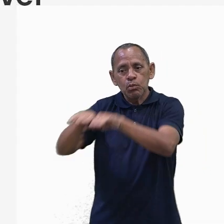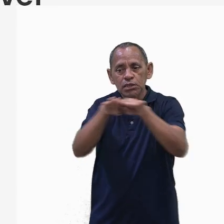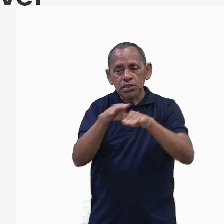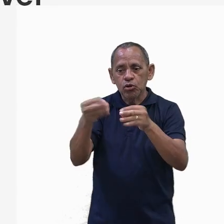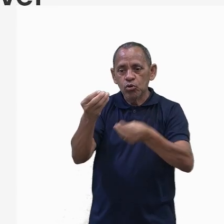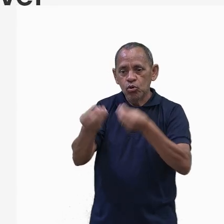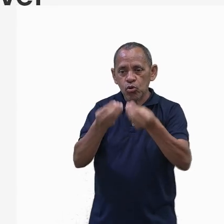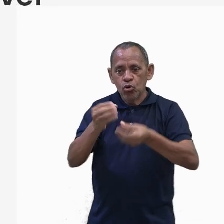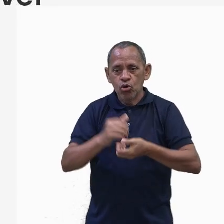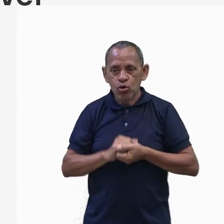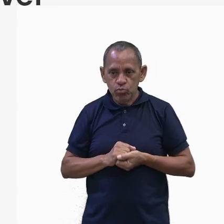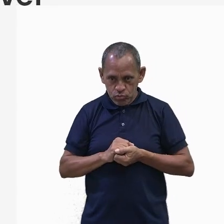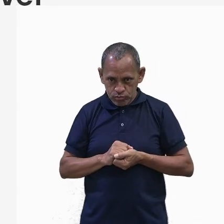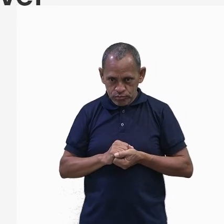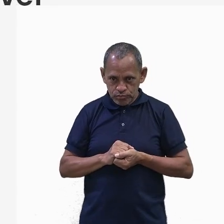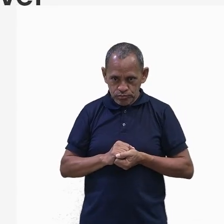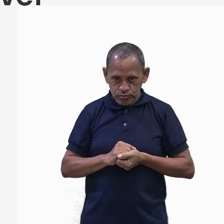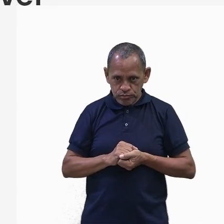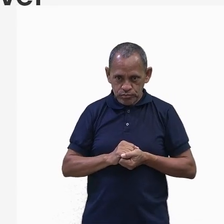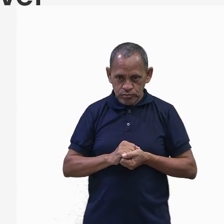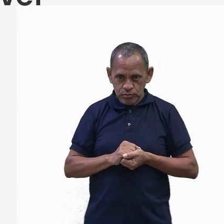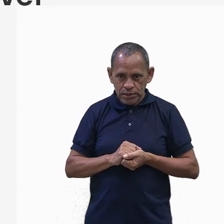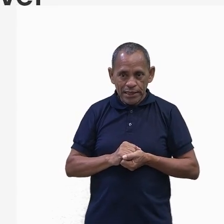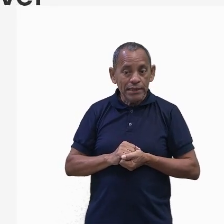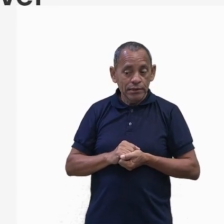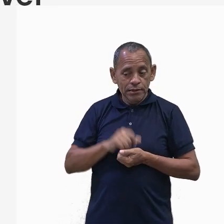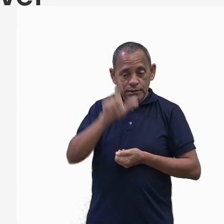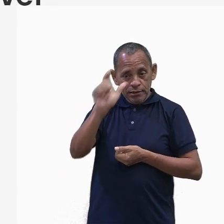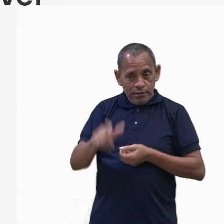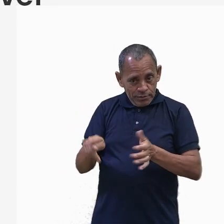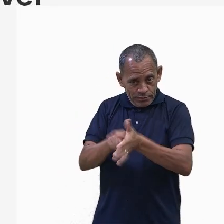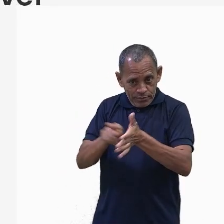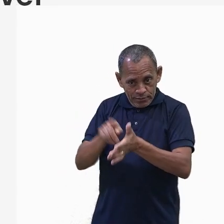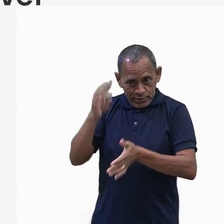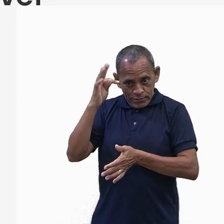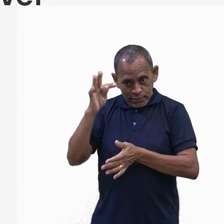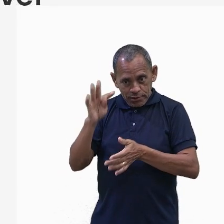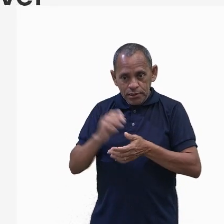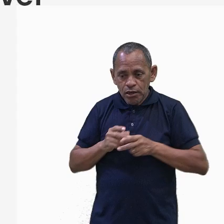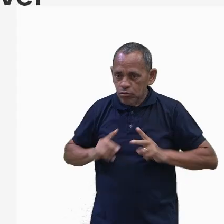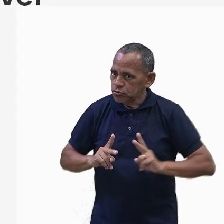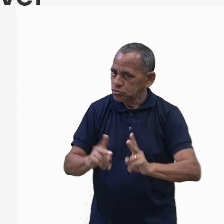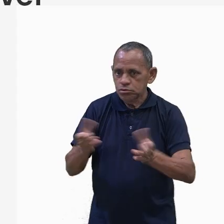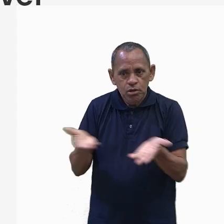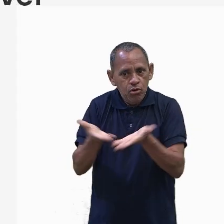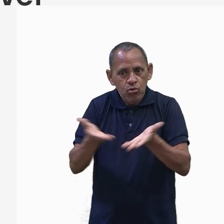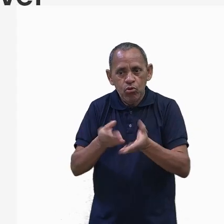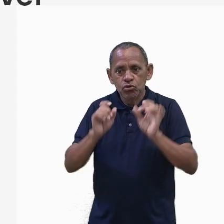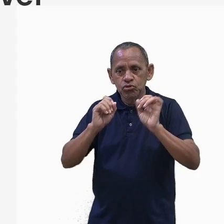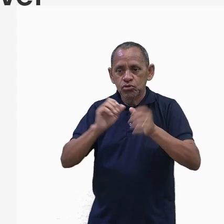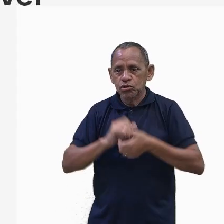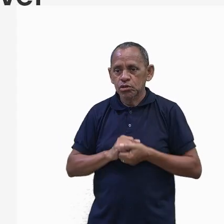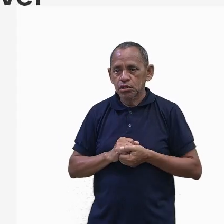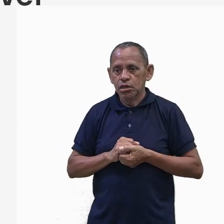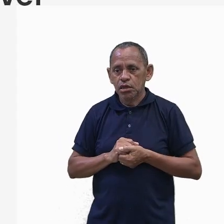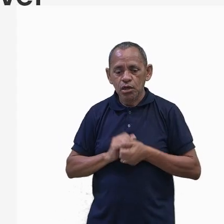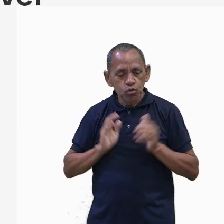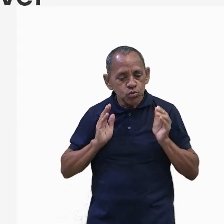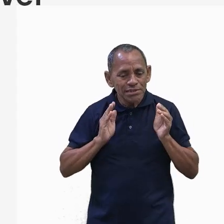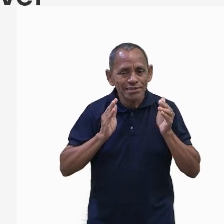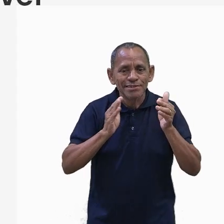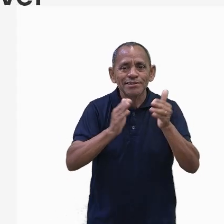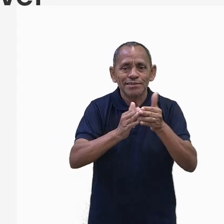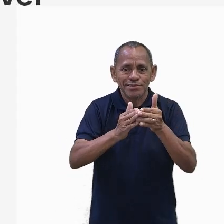a de Heráclito. Então, a sua teoria do ser e do não ser, ela continua hoje sendo o quê? Um ponto central